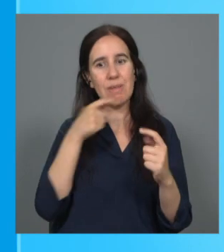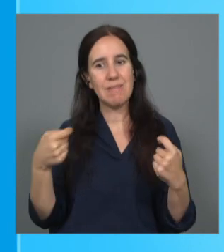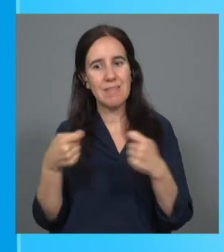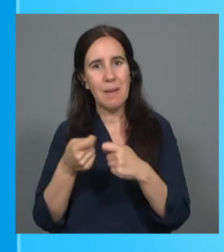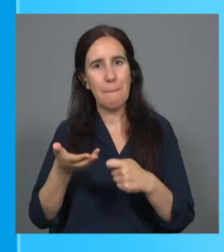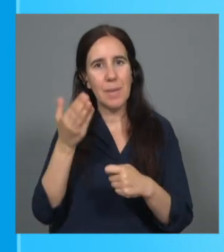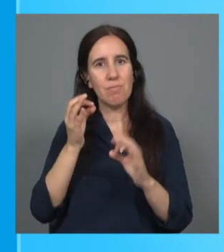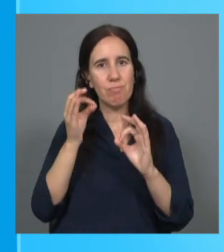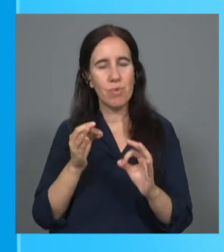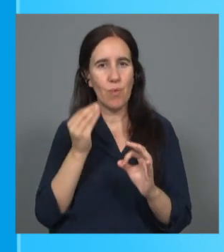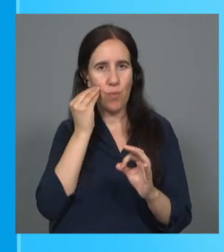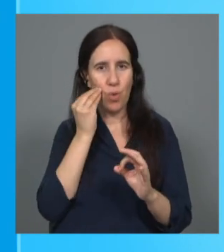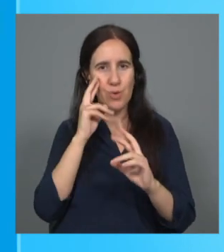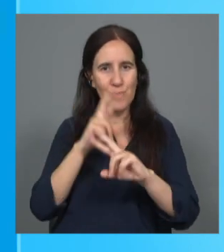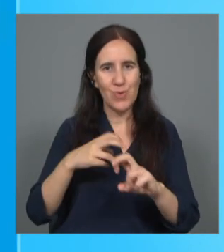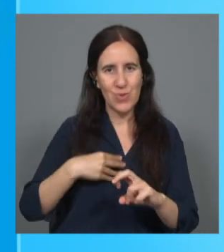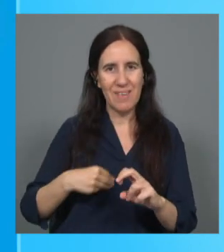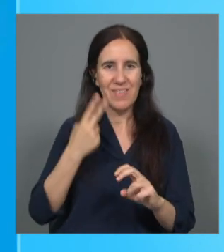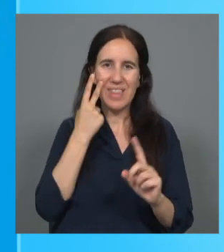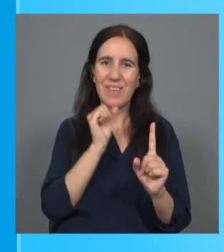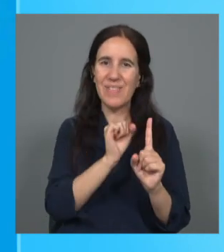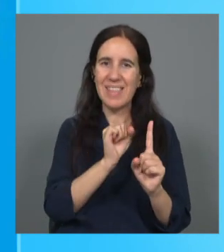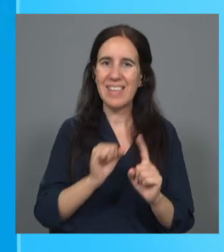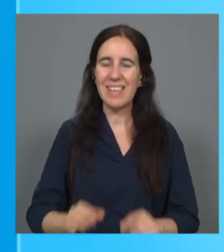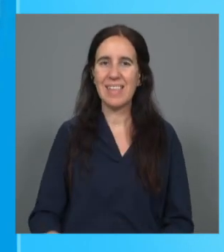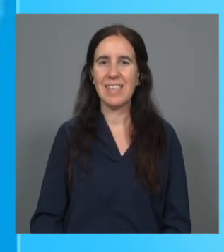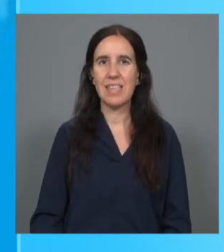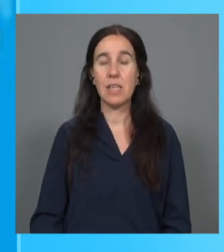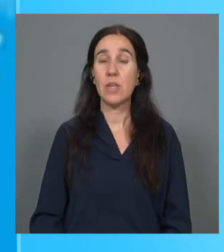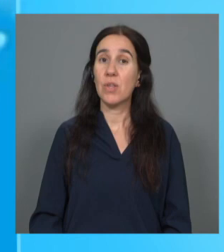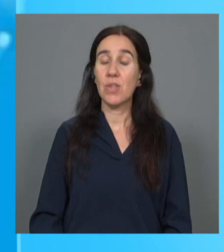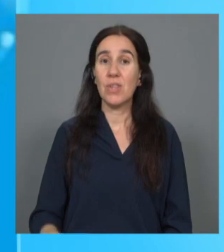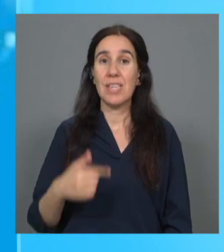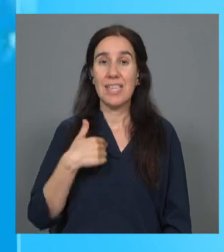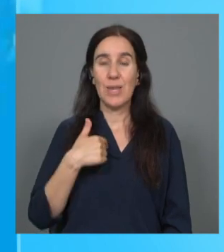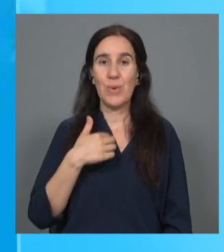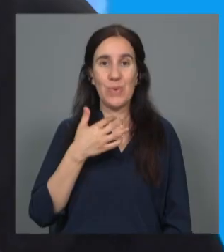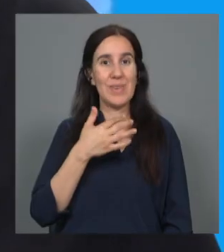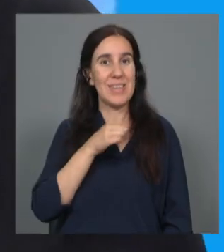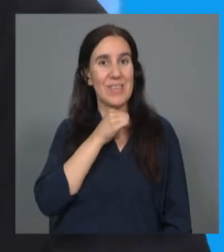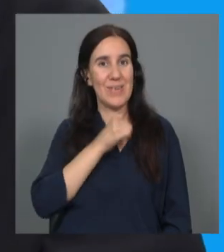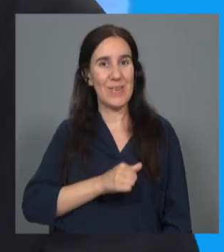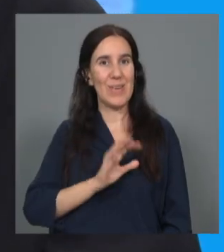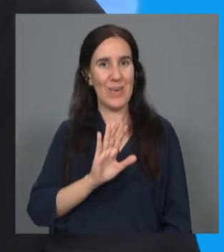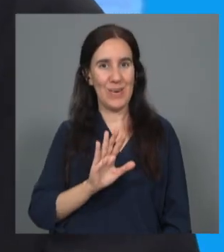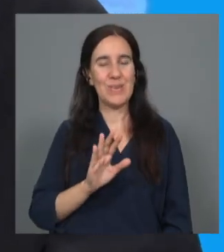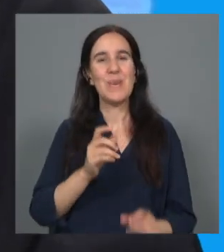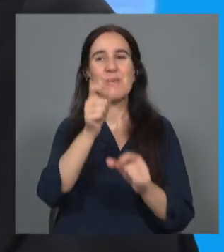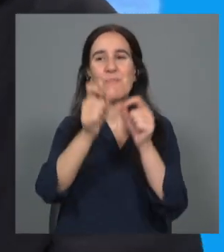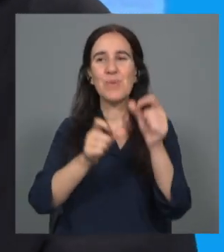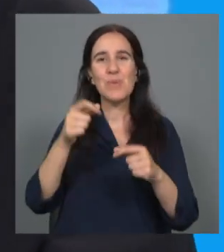ele realmente foi na sua vida? Eu concordo que Santo António fique no coração das